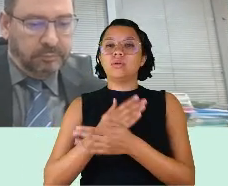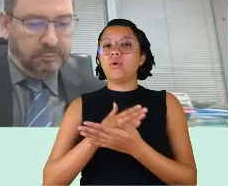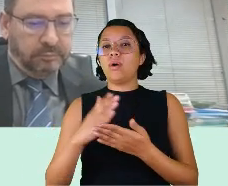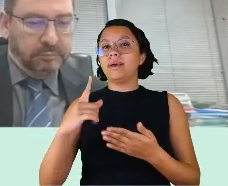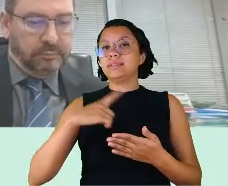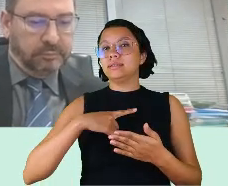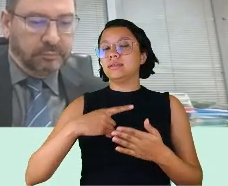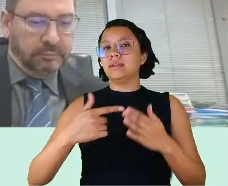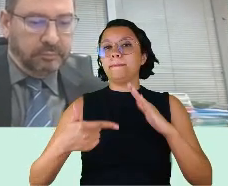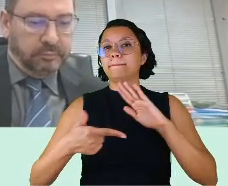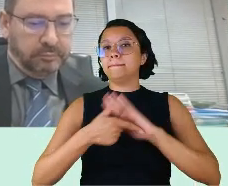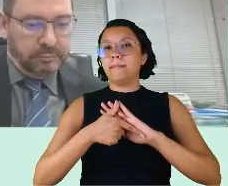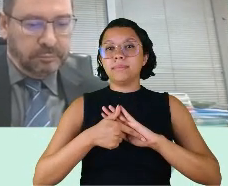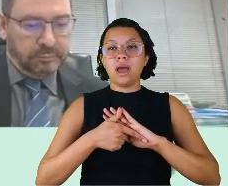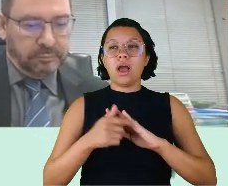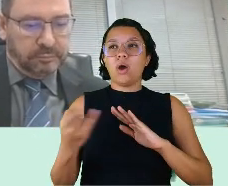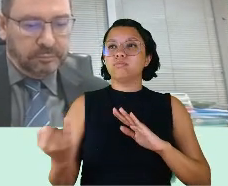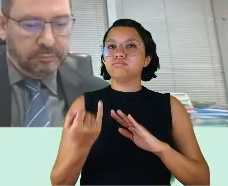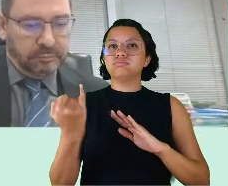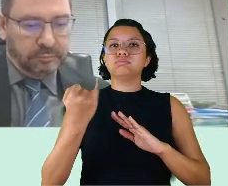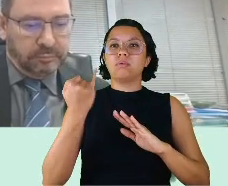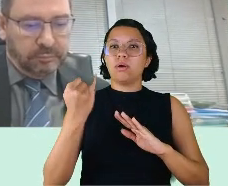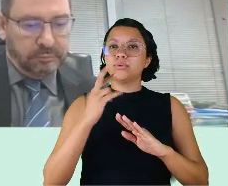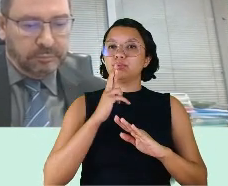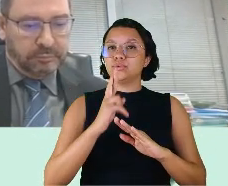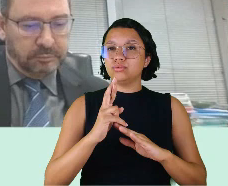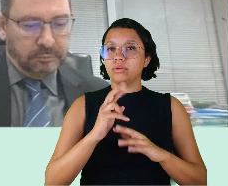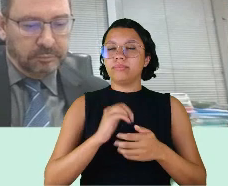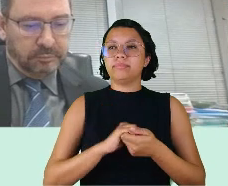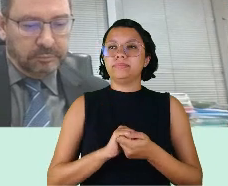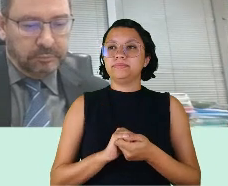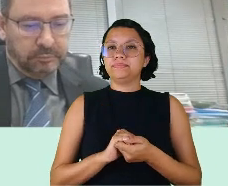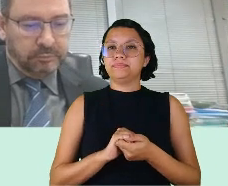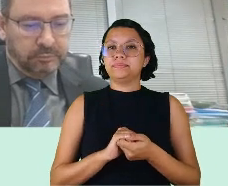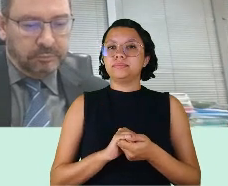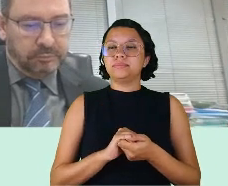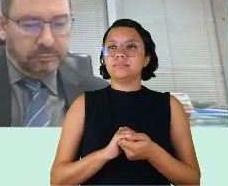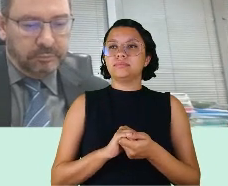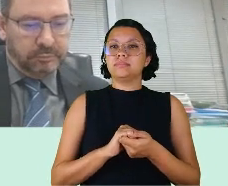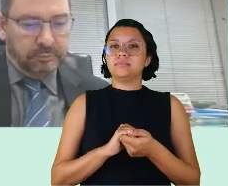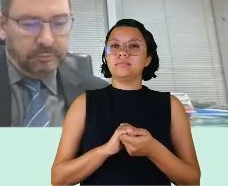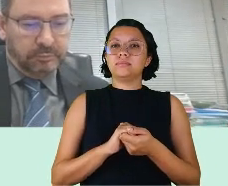passa a ter um papel essencial nos resultados, né?